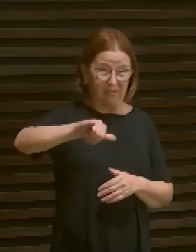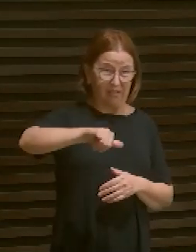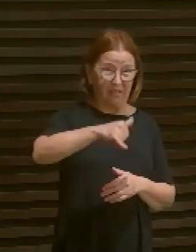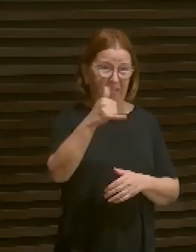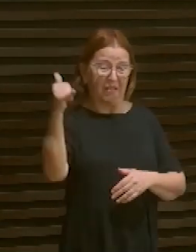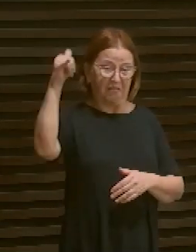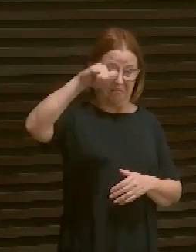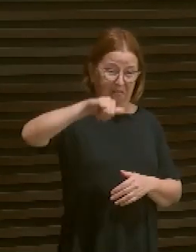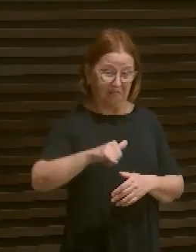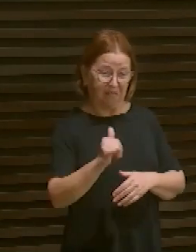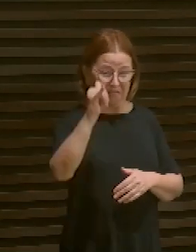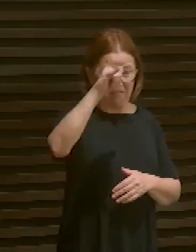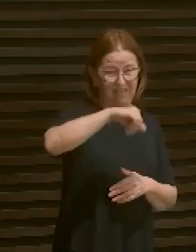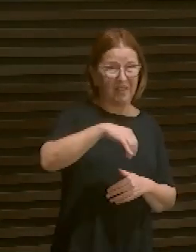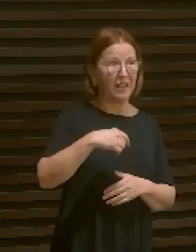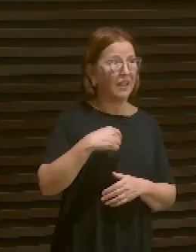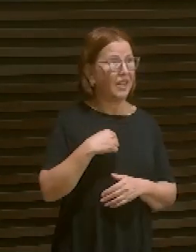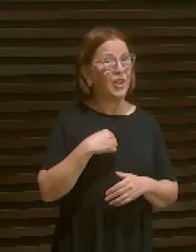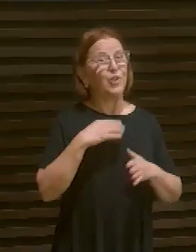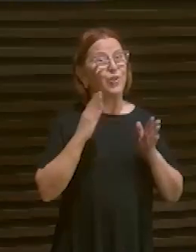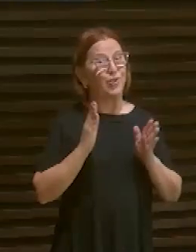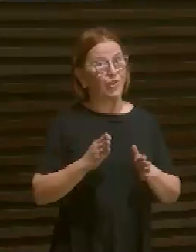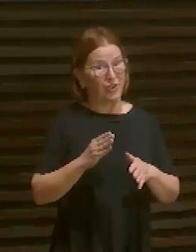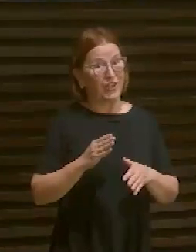subir e descer. Eu já passei por uma dessas.